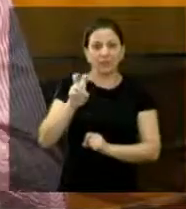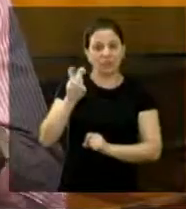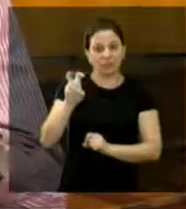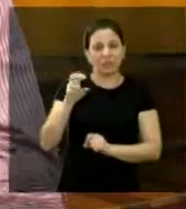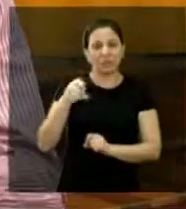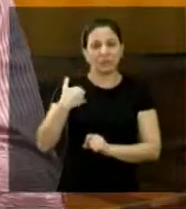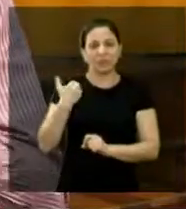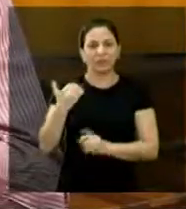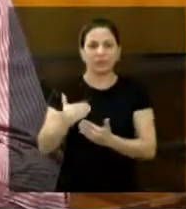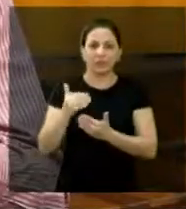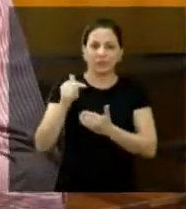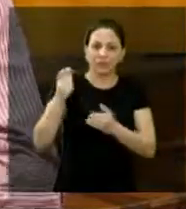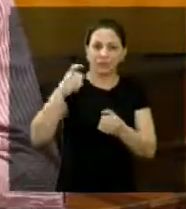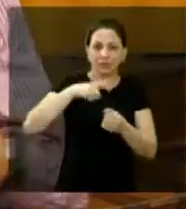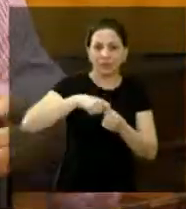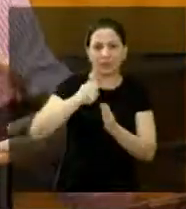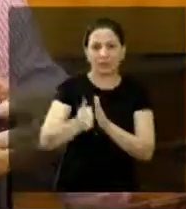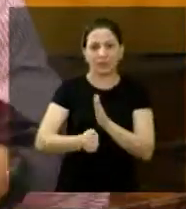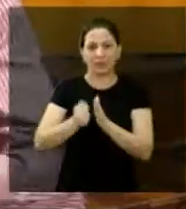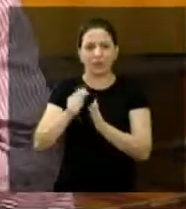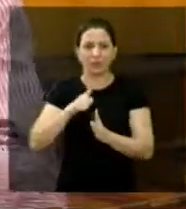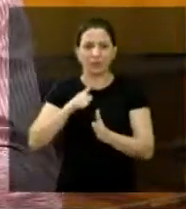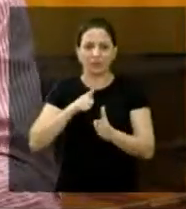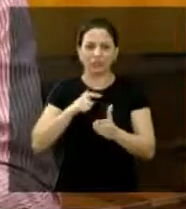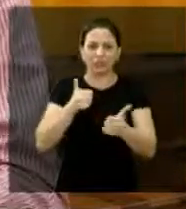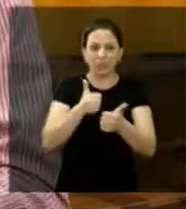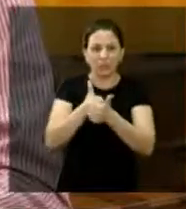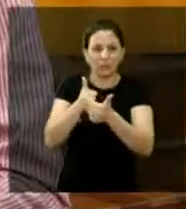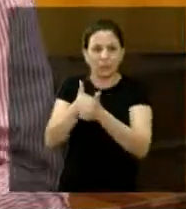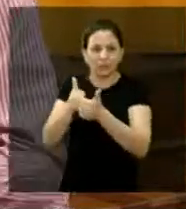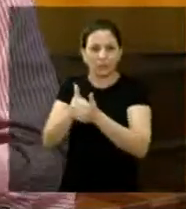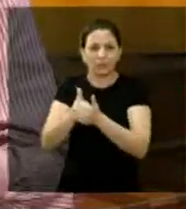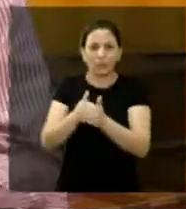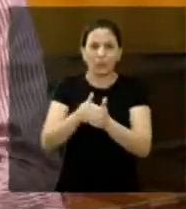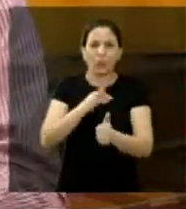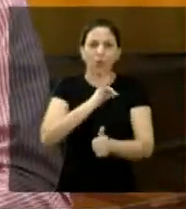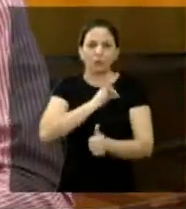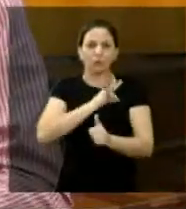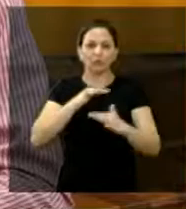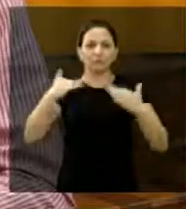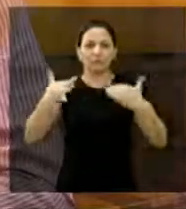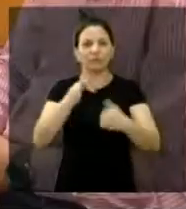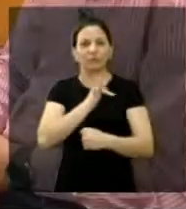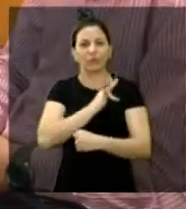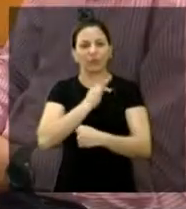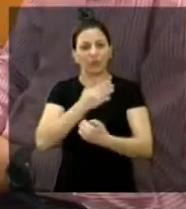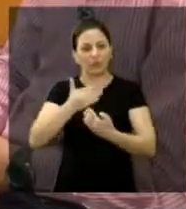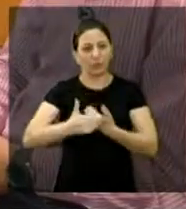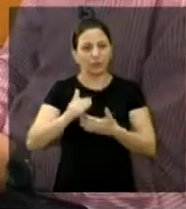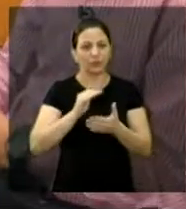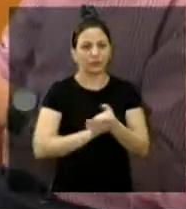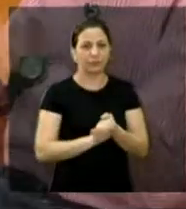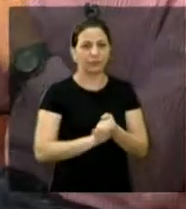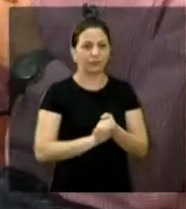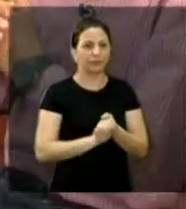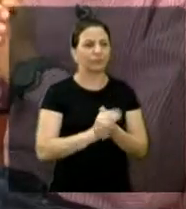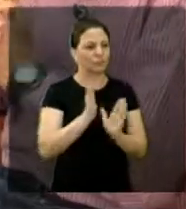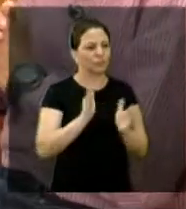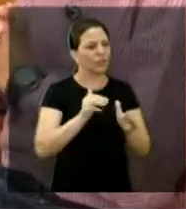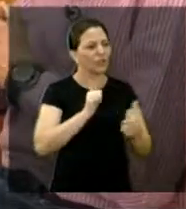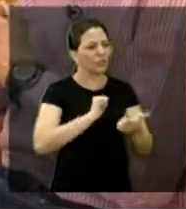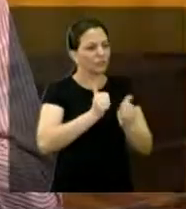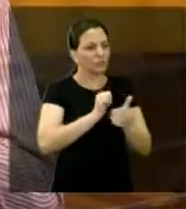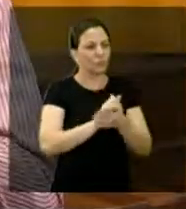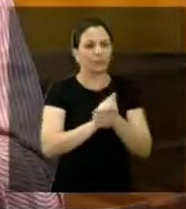já havia, vamos assim dizer, esse lastro de aproximação com a Ferroviária, e que perdura até hoje. Você jogou futebol, não? Joguei, eu fui um